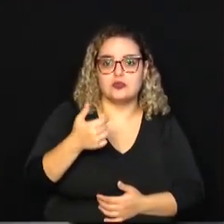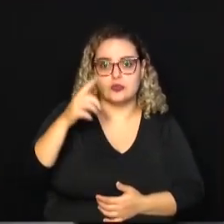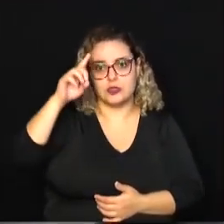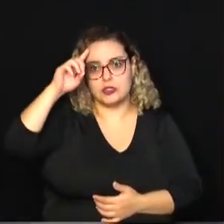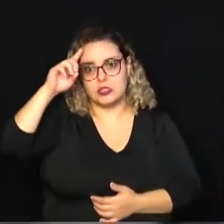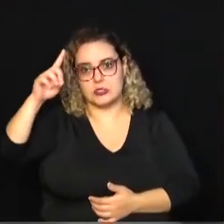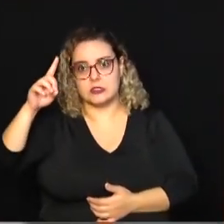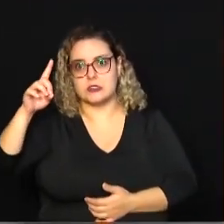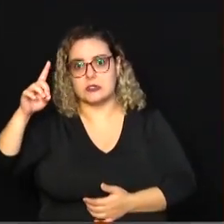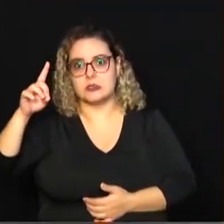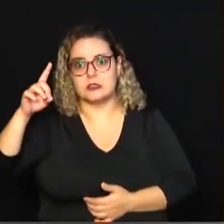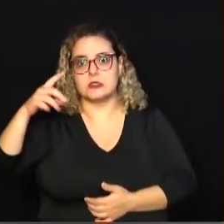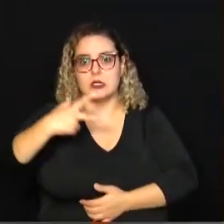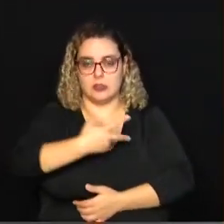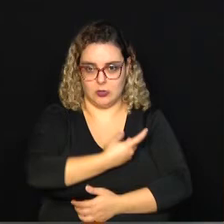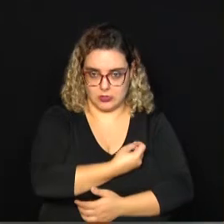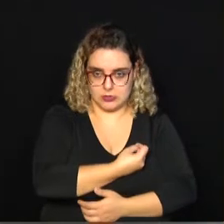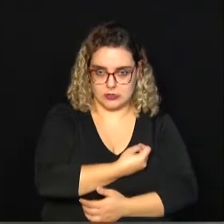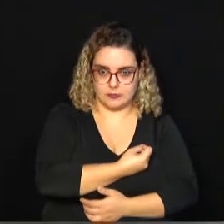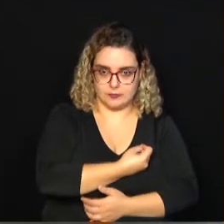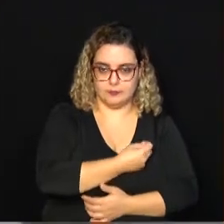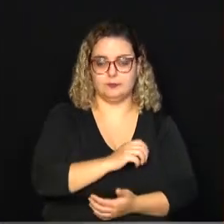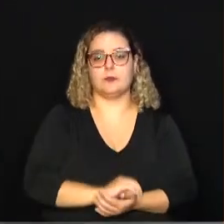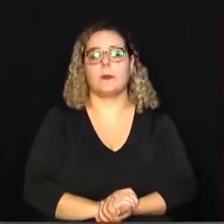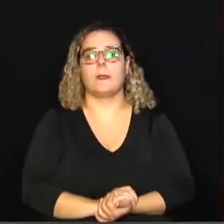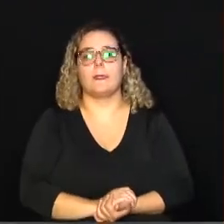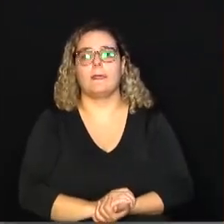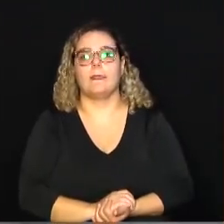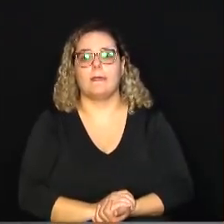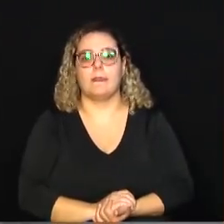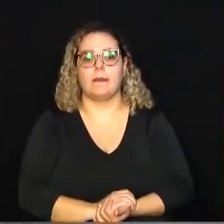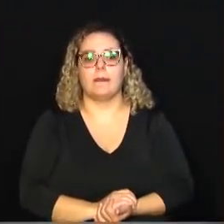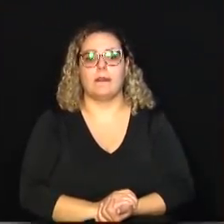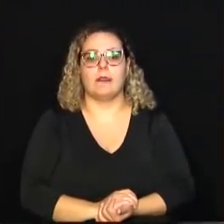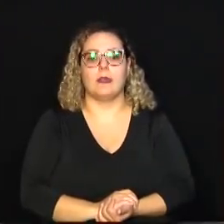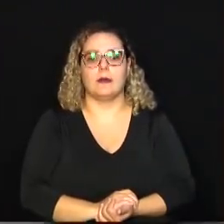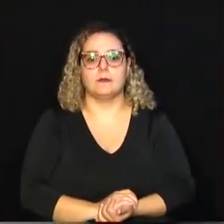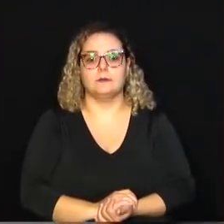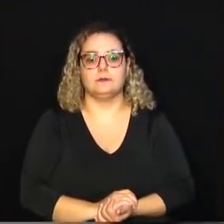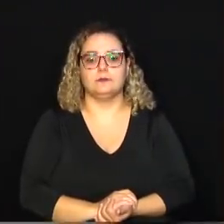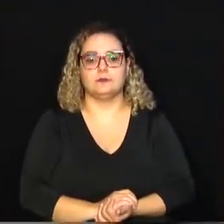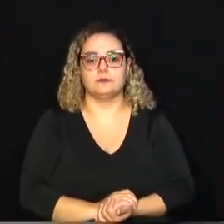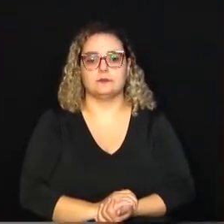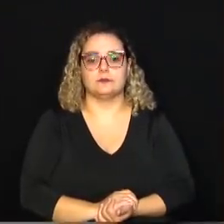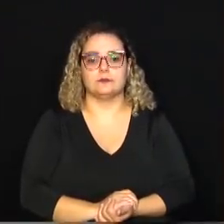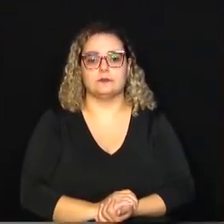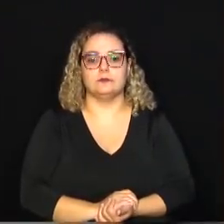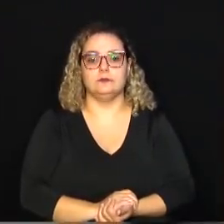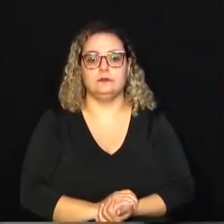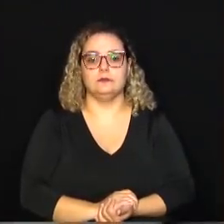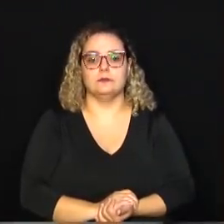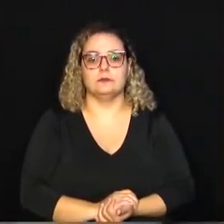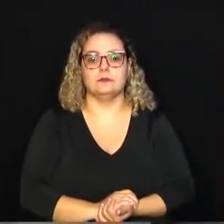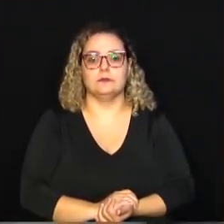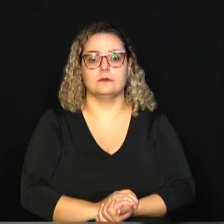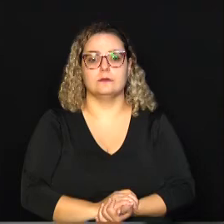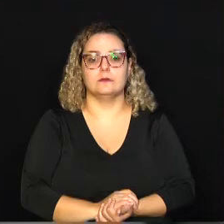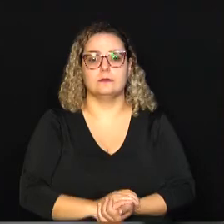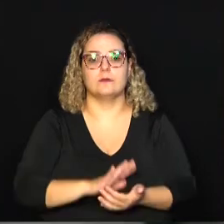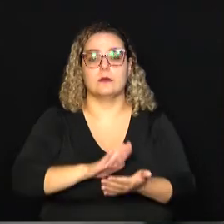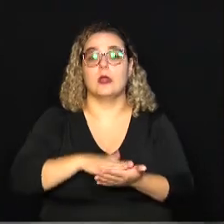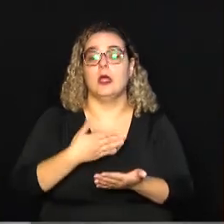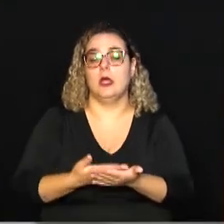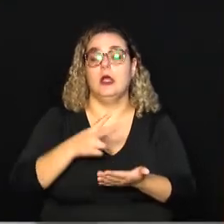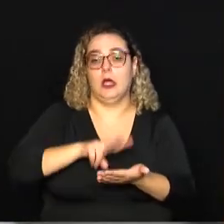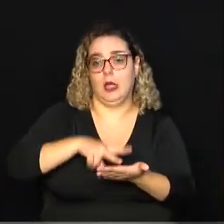segunda, você tem ainda o que a gente chama de um boost, né? A tradução seria um